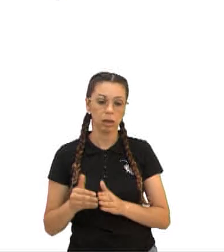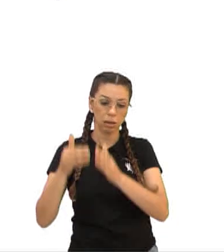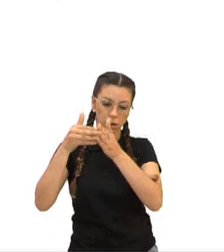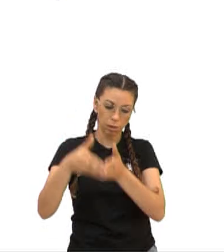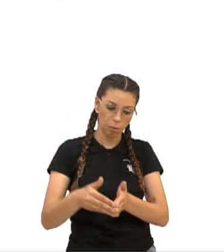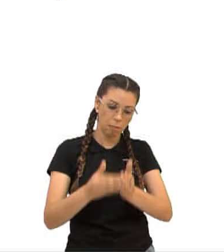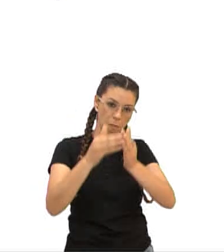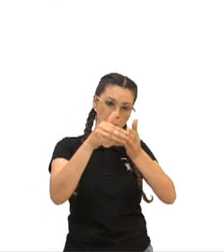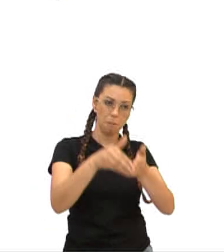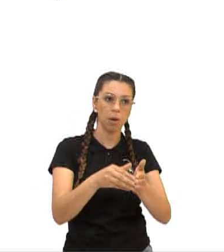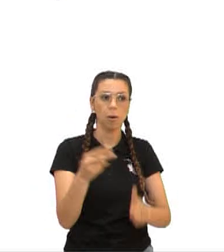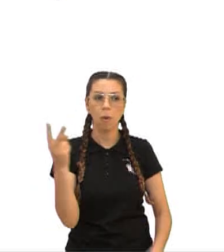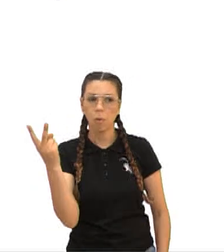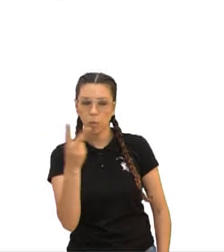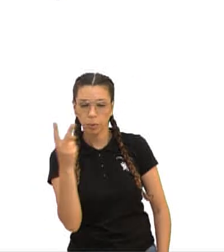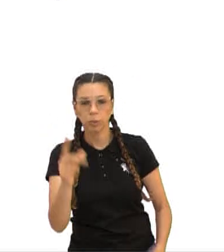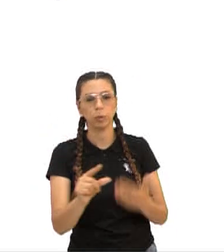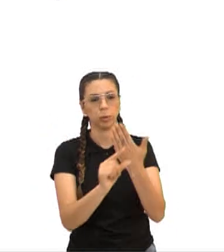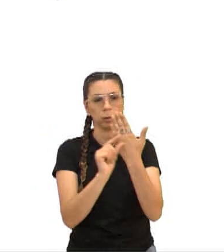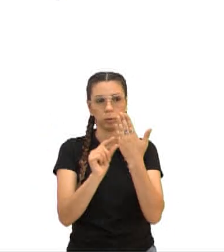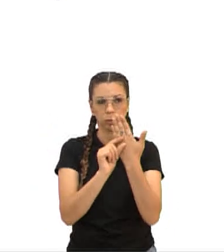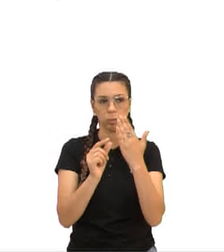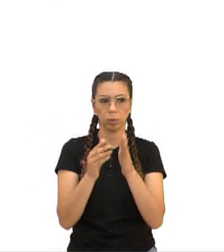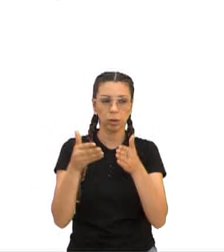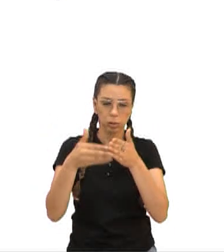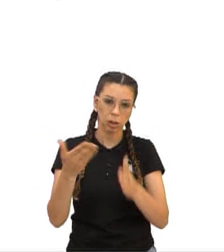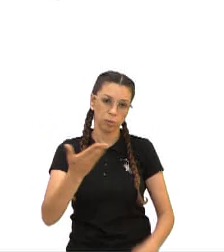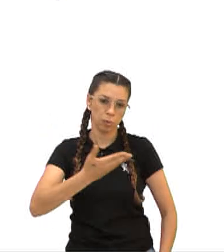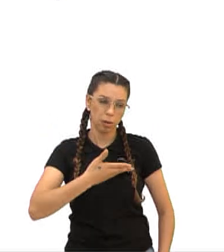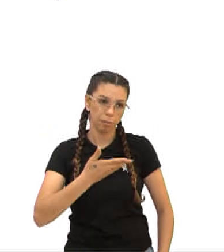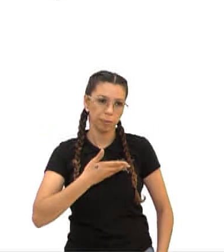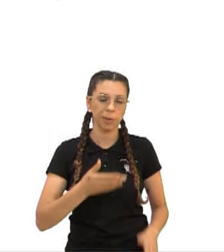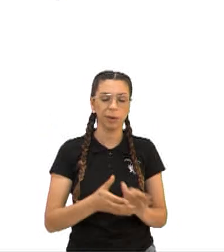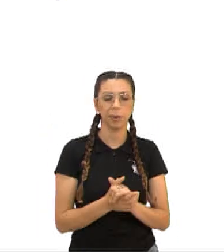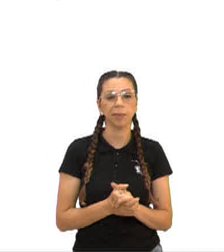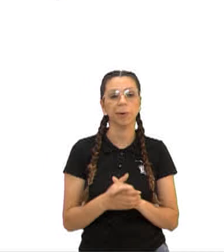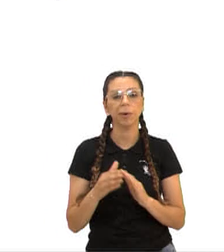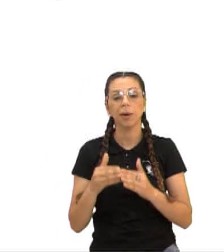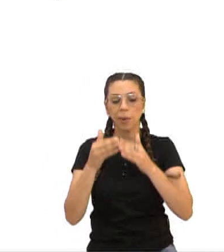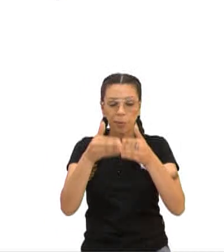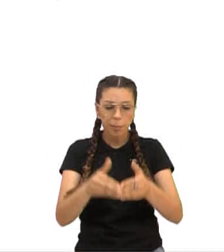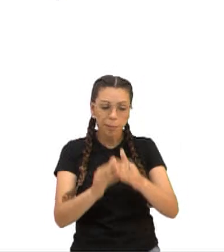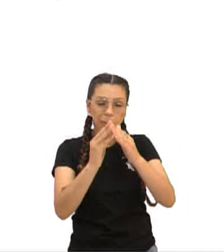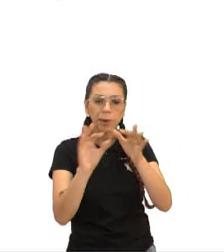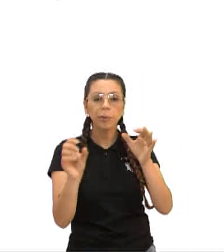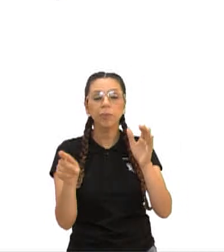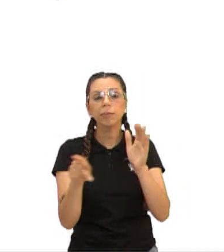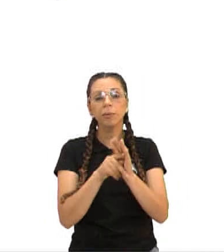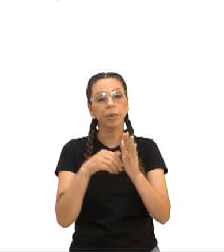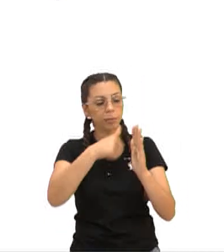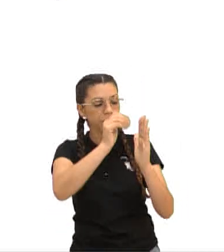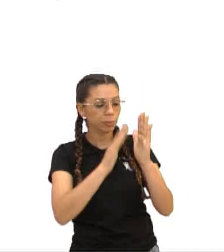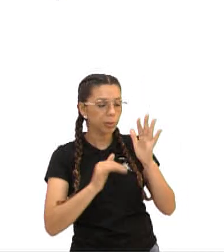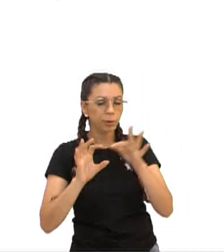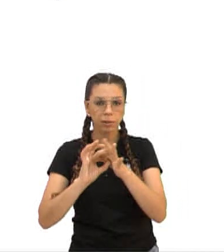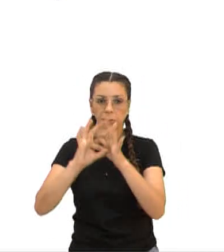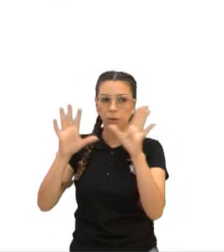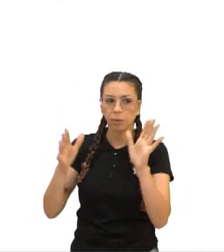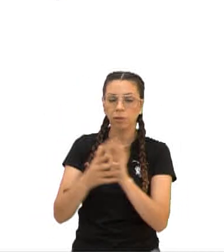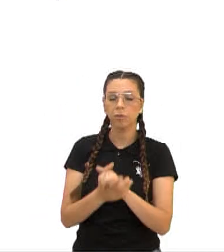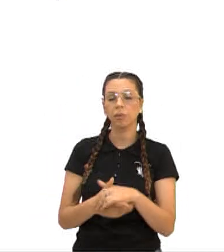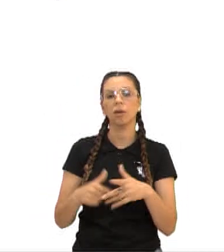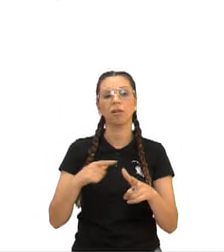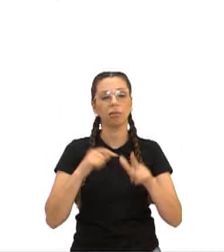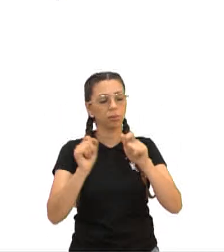amigos, né, o Manet e o Monet. Né, então ele retratou o Monet. E vejam, de novo, a ideia do contorno. Veja a ideia de um